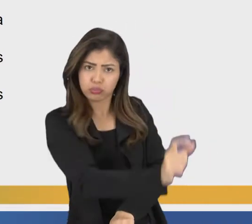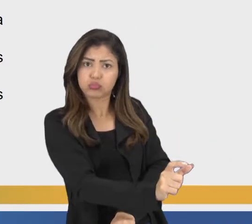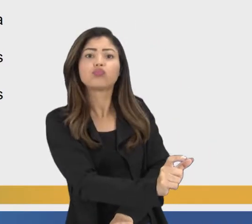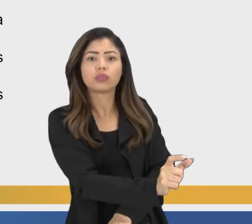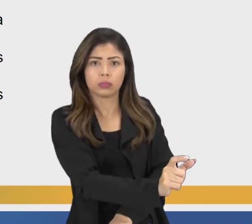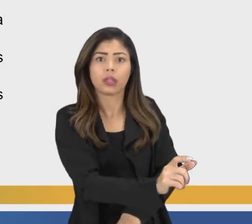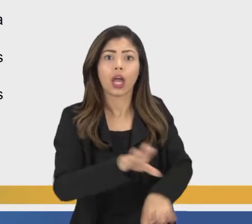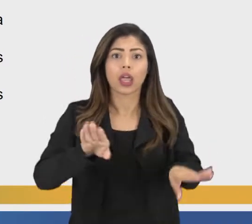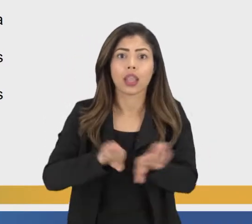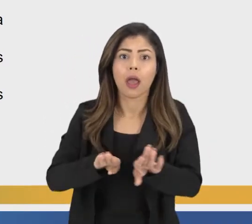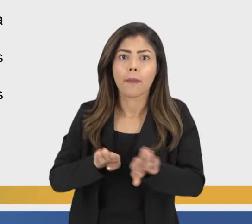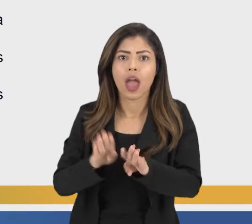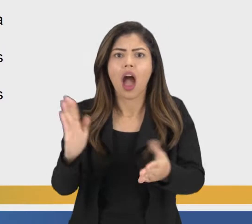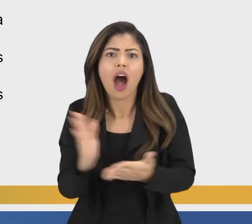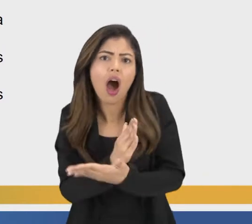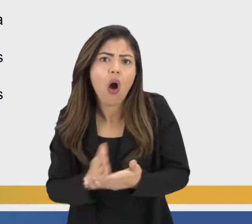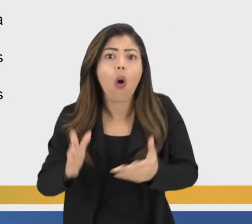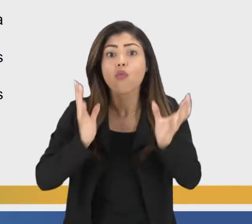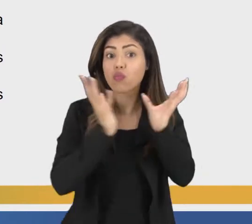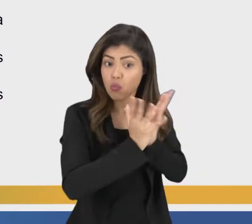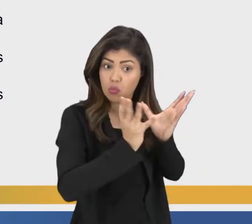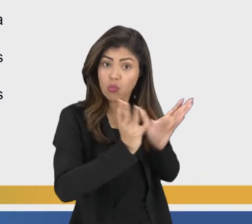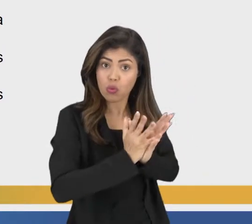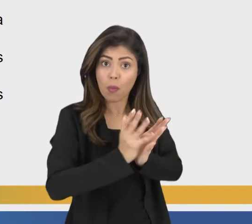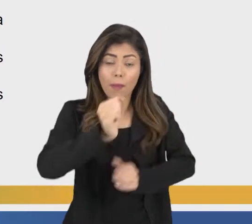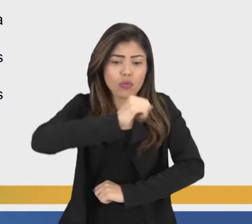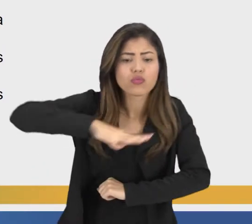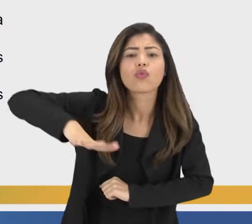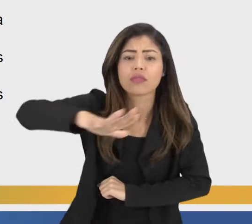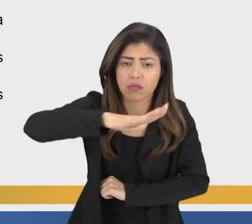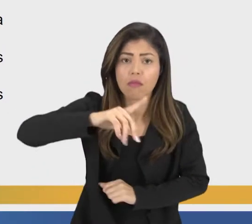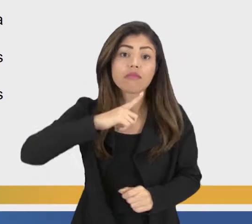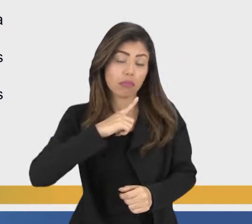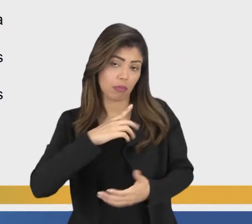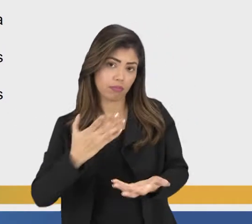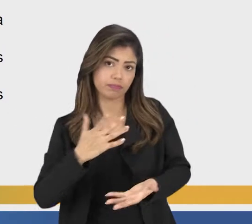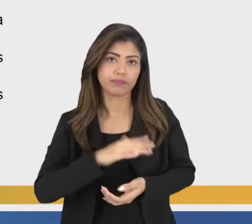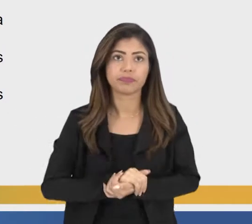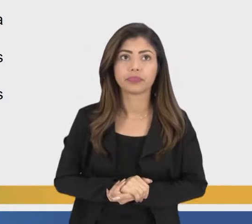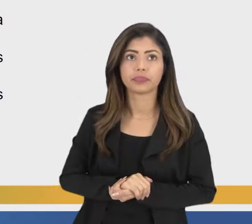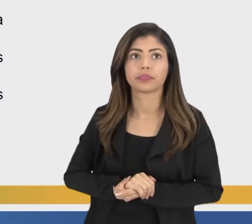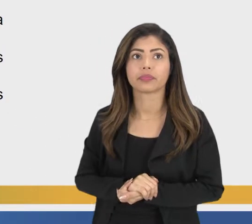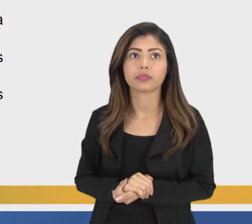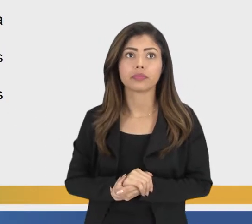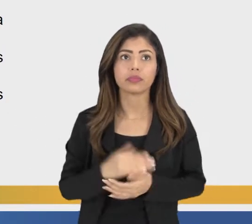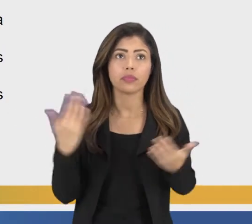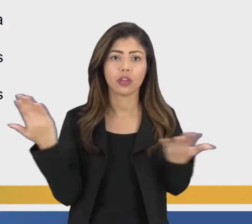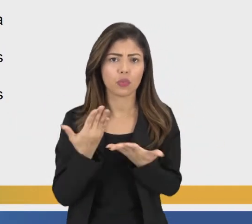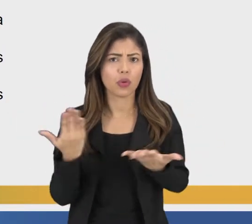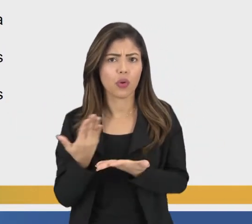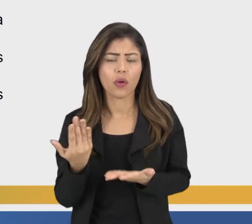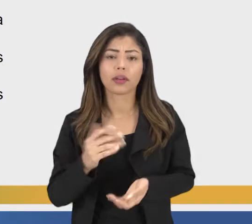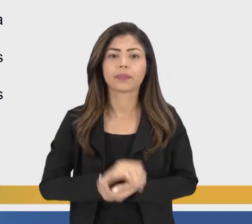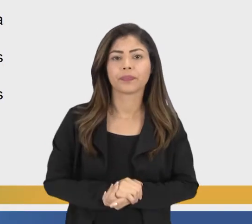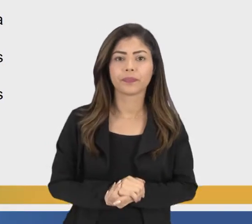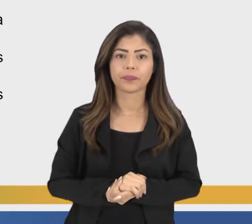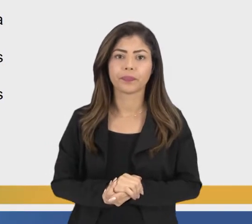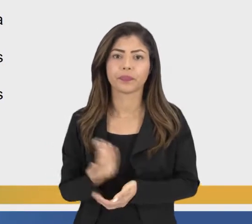ou a respeito de um determinado grupo social. Vamos agora no comando da questão.